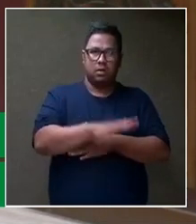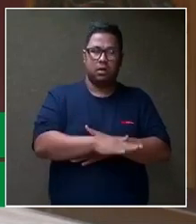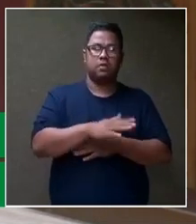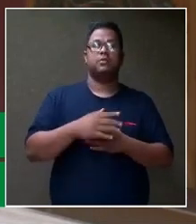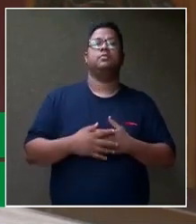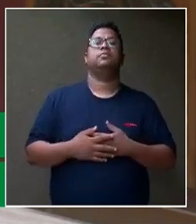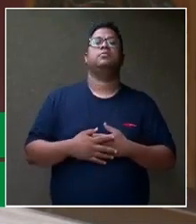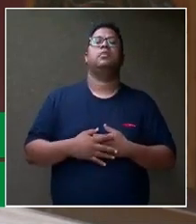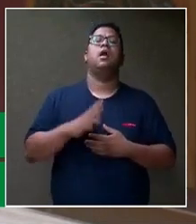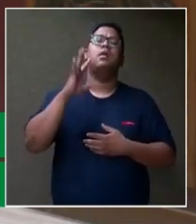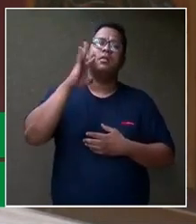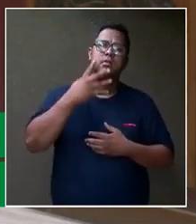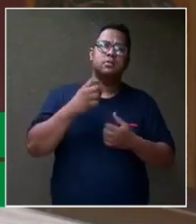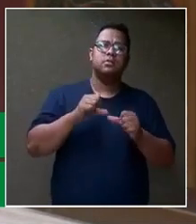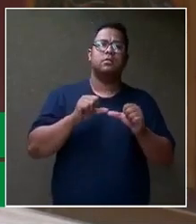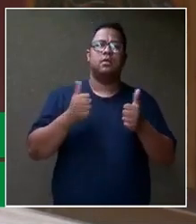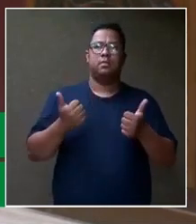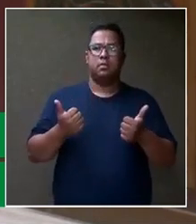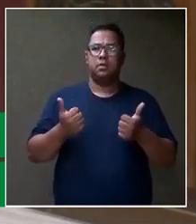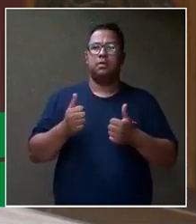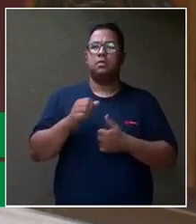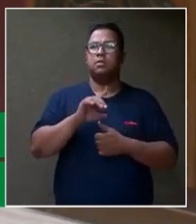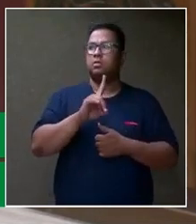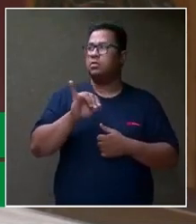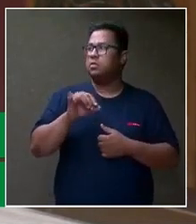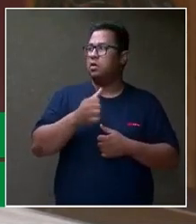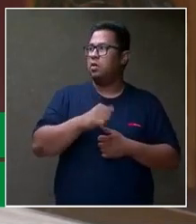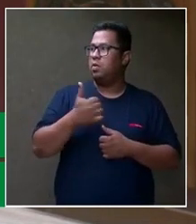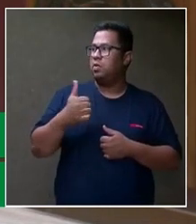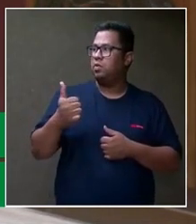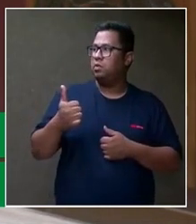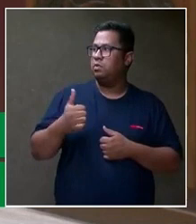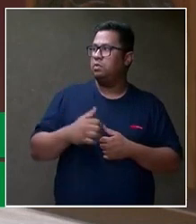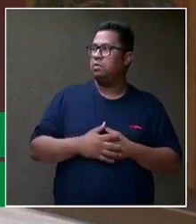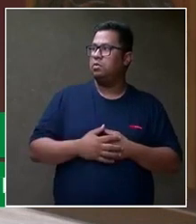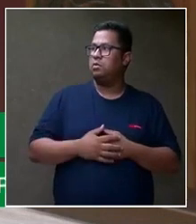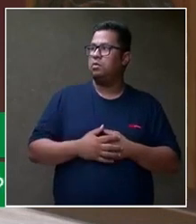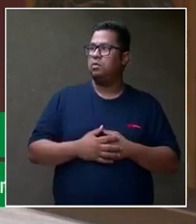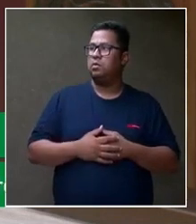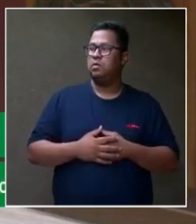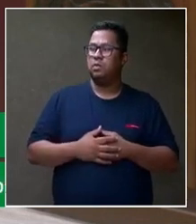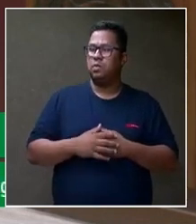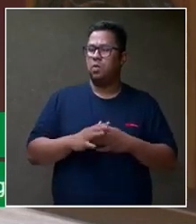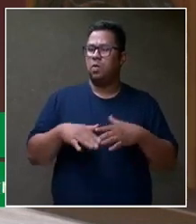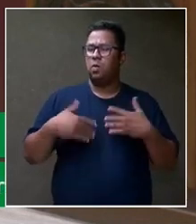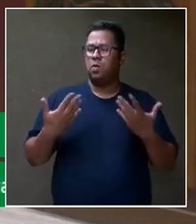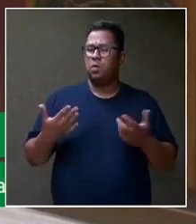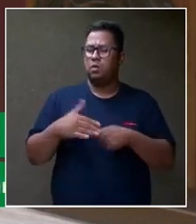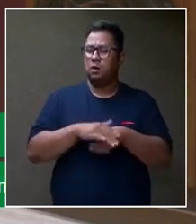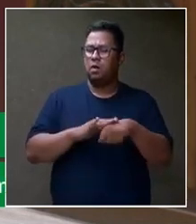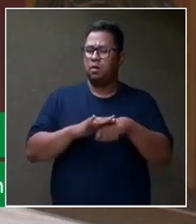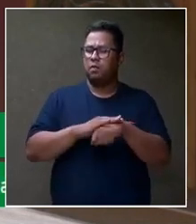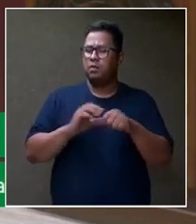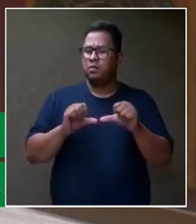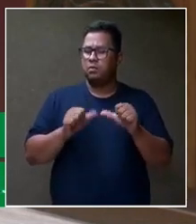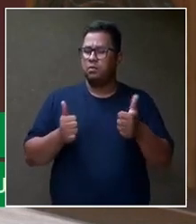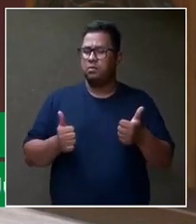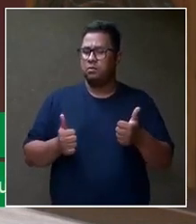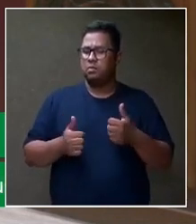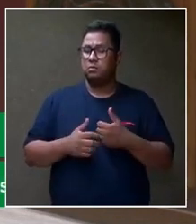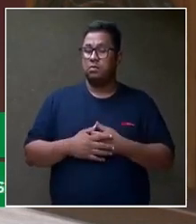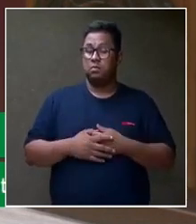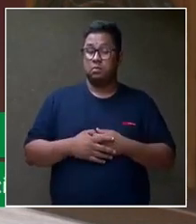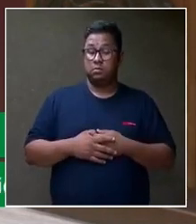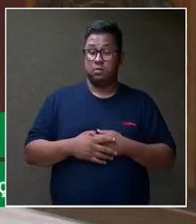Bom, ela decidiu terminar com o Cássio no dia 11, no sábado. Quando foi que ela conversou com ele que não dava mais?